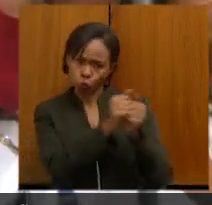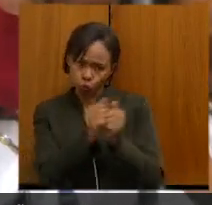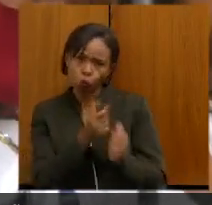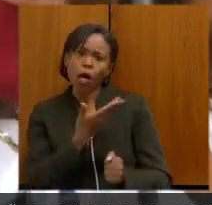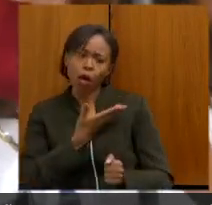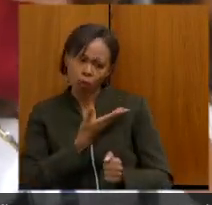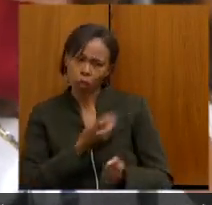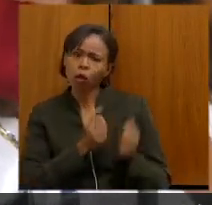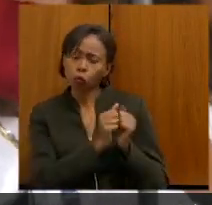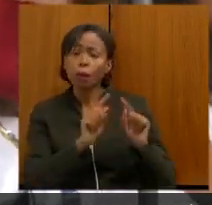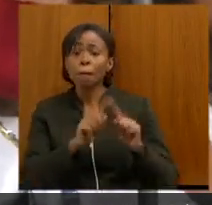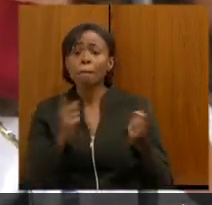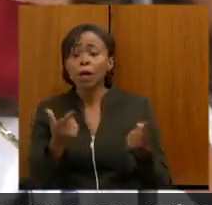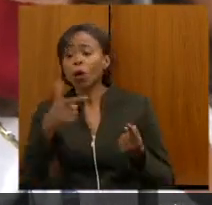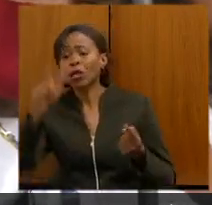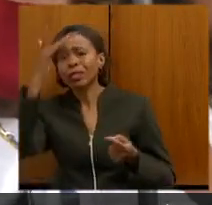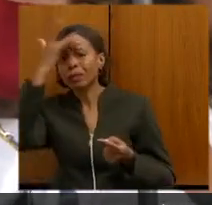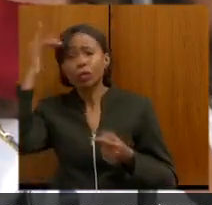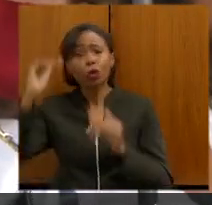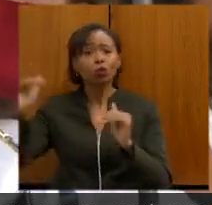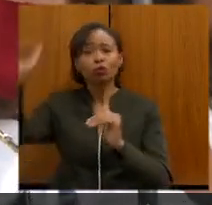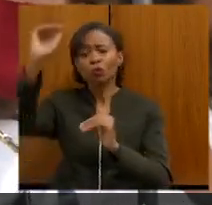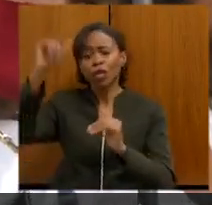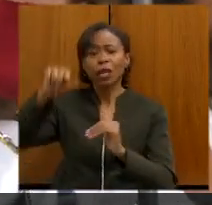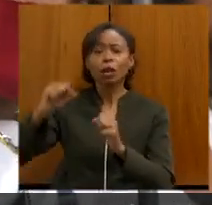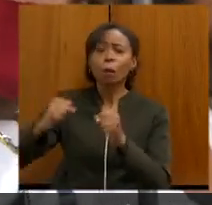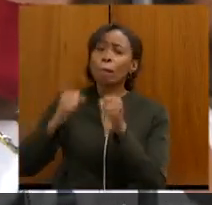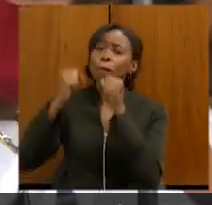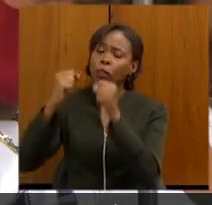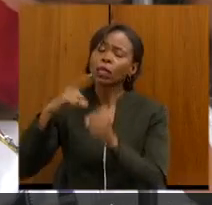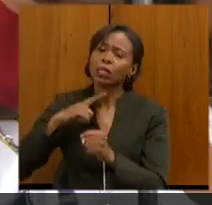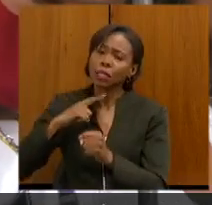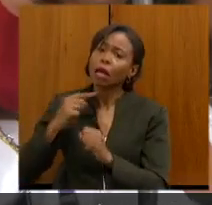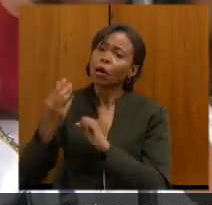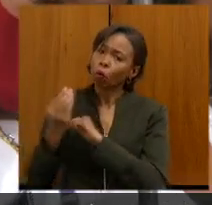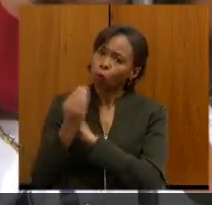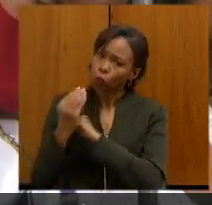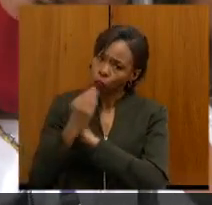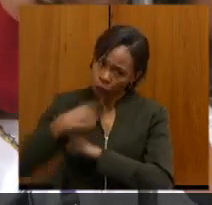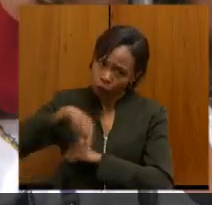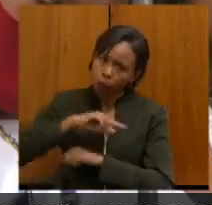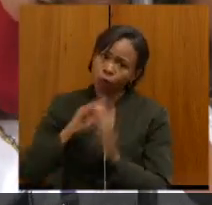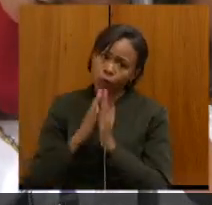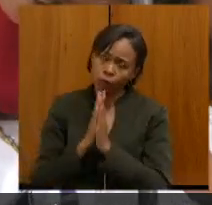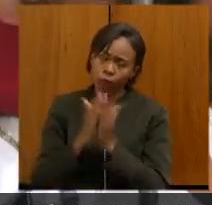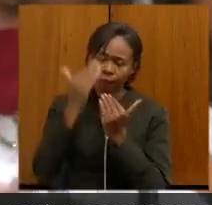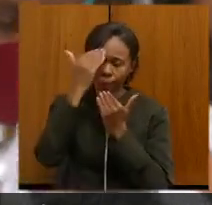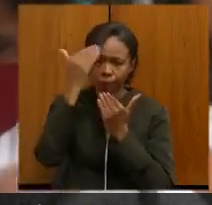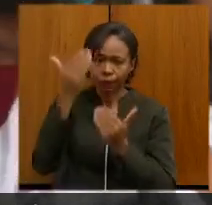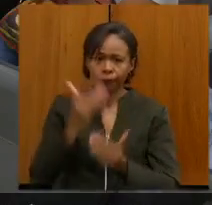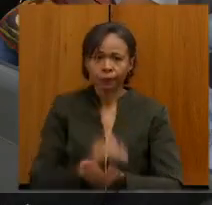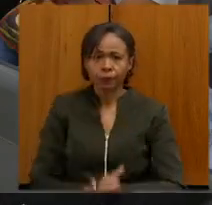dia a dia mas pessoas que têm o poder superior a nós Cuida de nós por favor obrigada